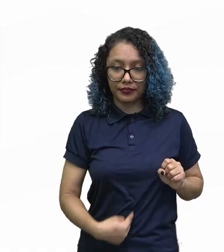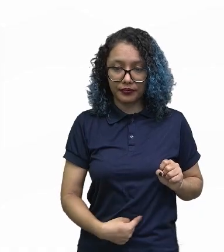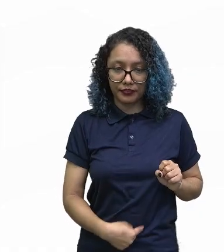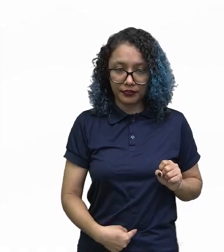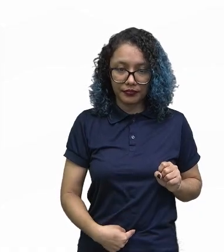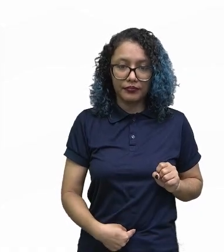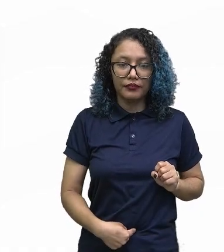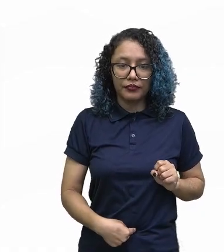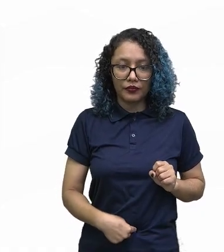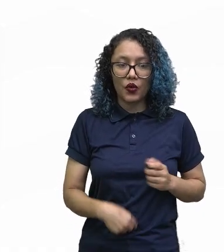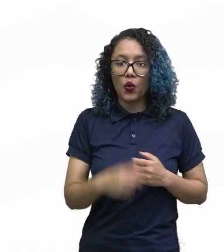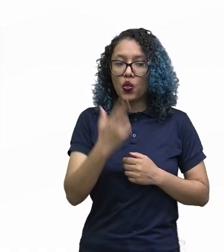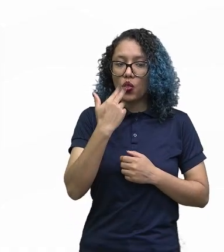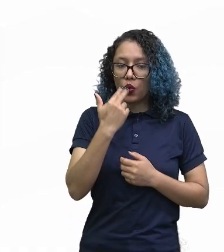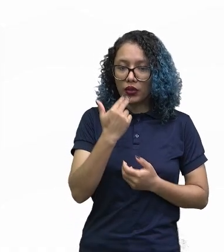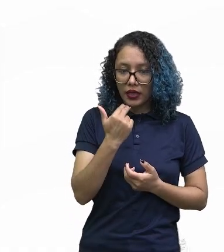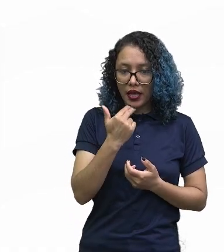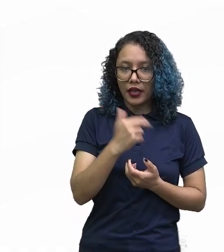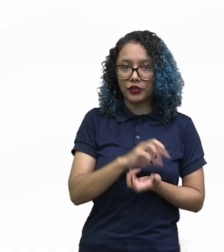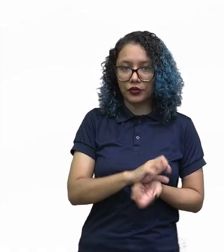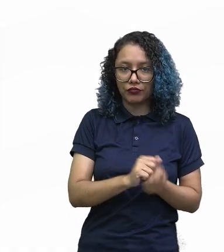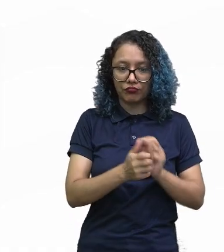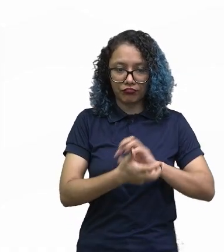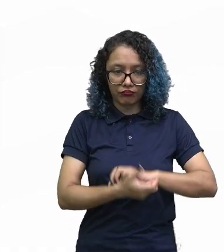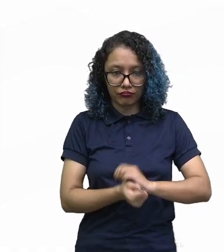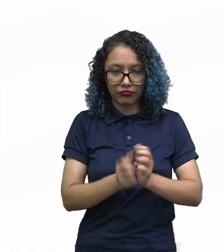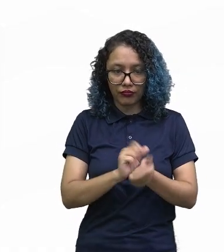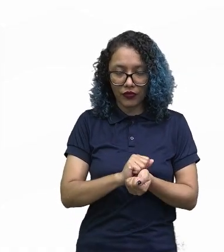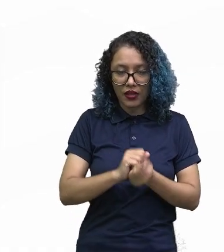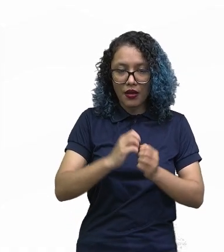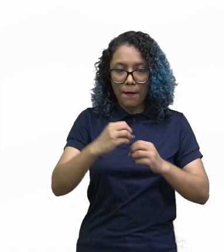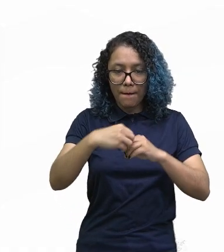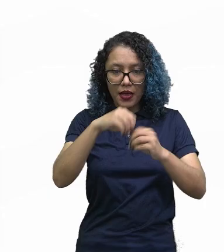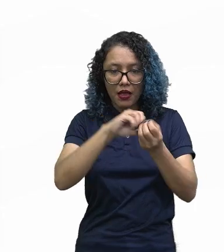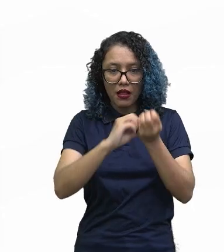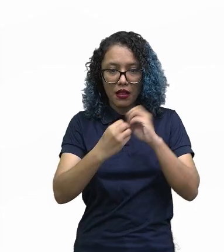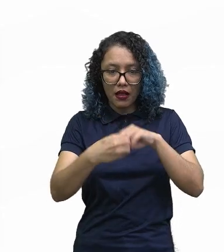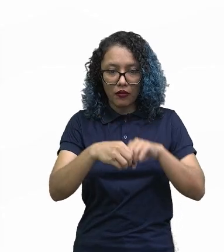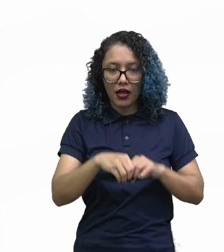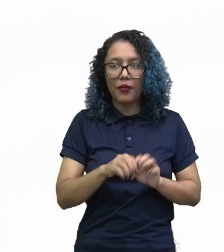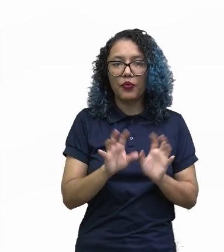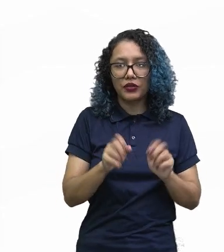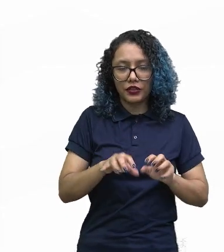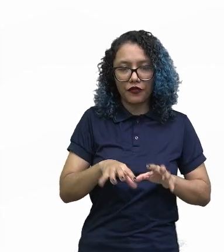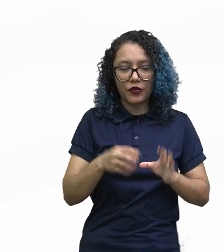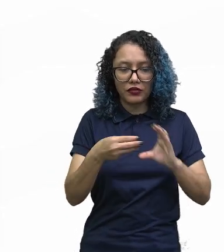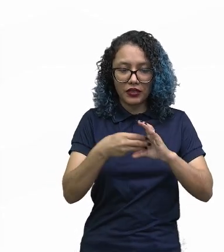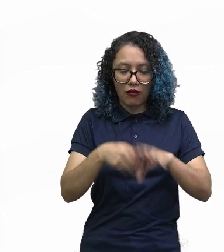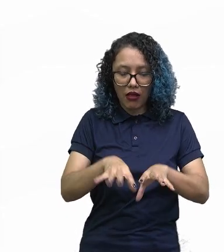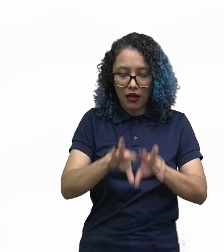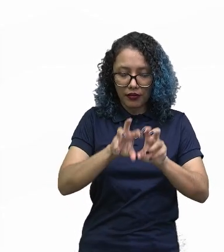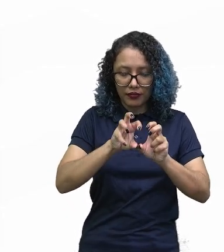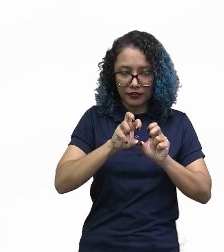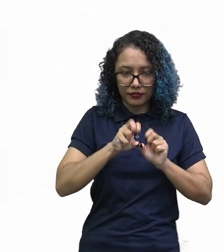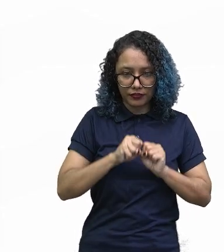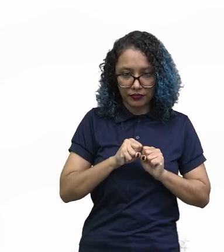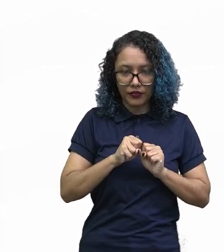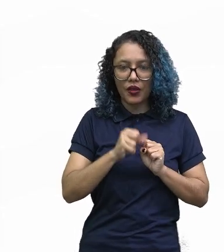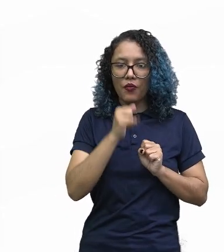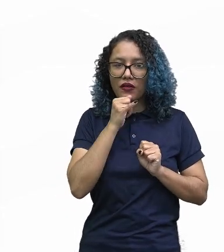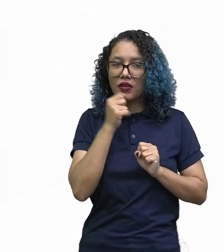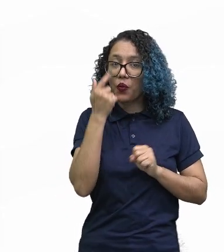a transformação dos nutrientes em moléculas que possam ser absorvidas pelas células, como, por exemplo,